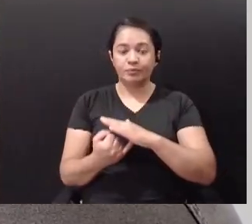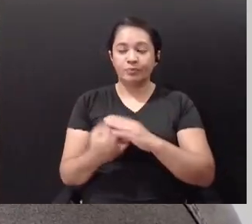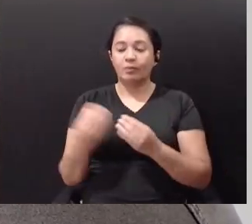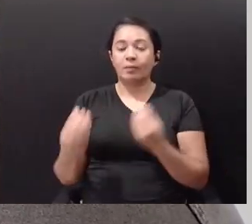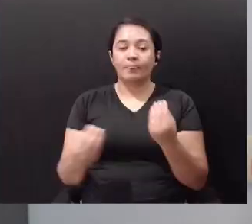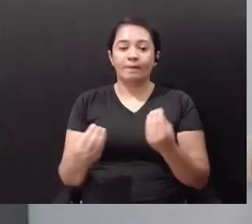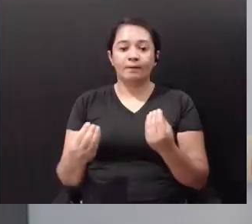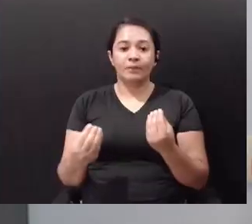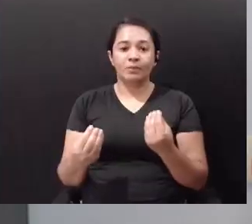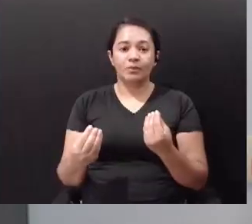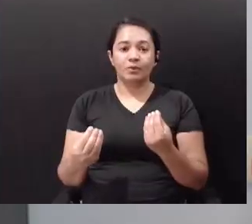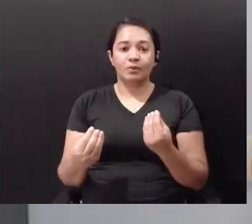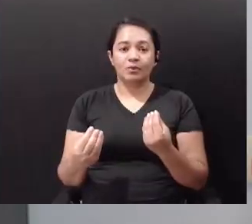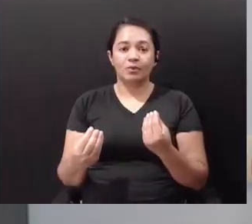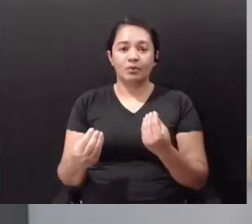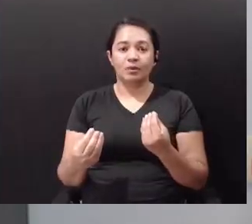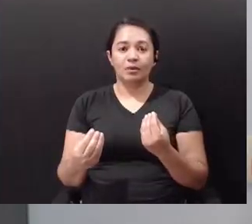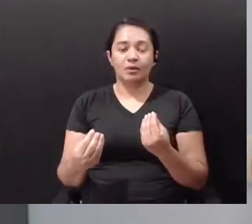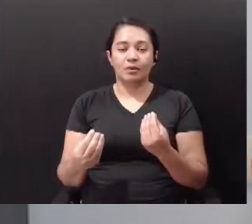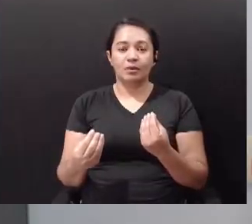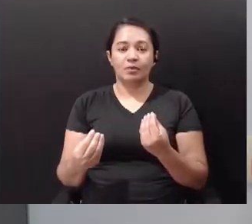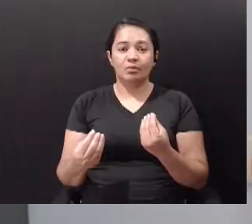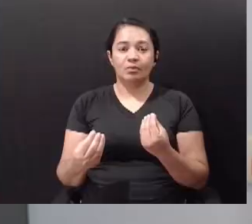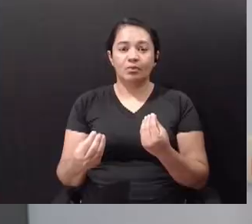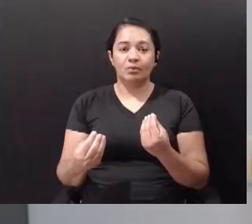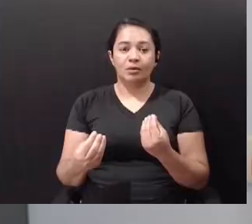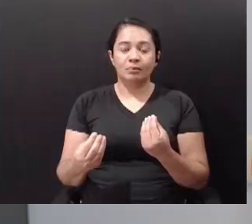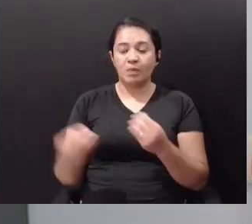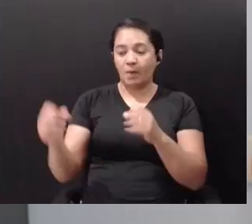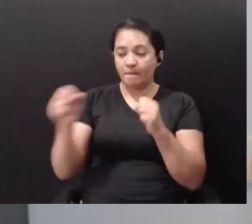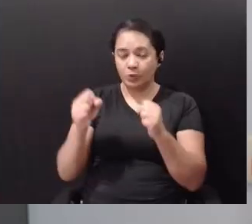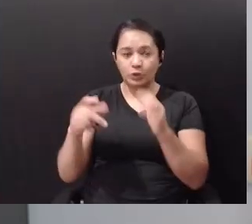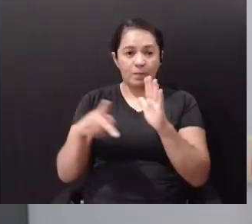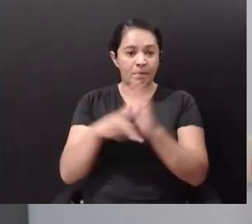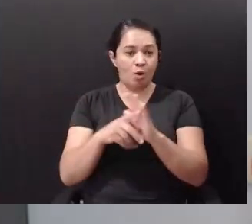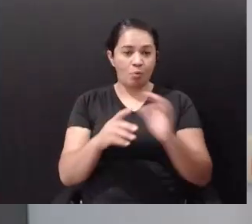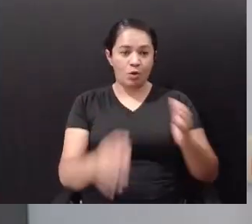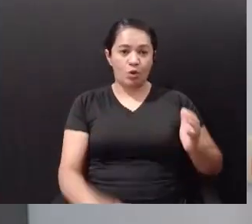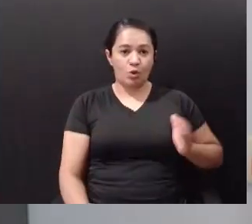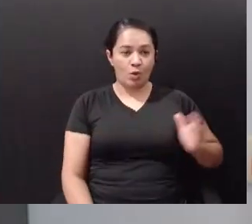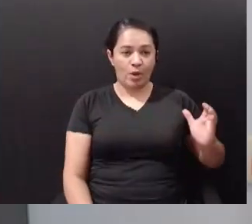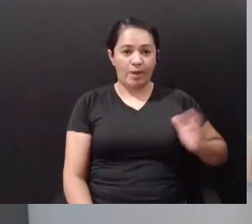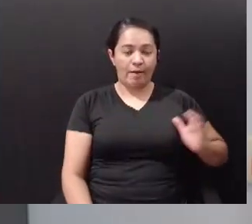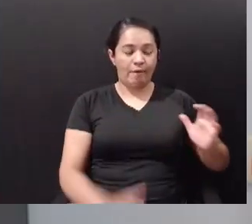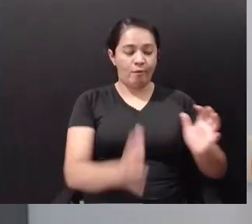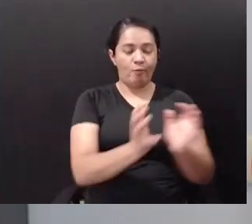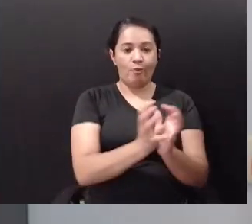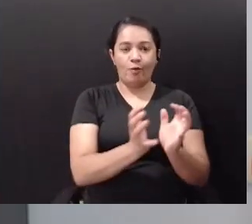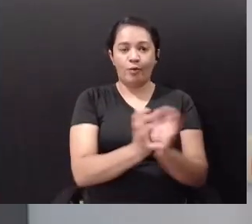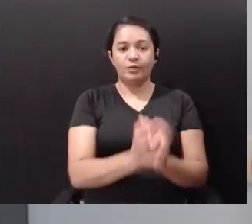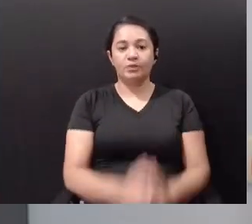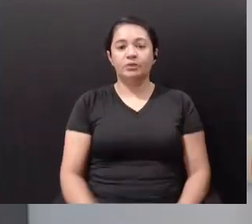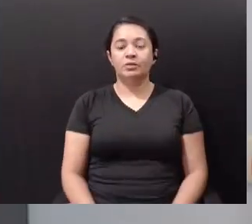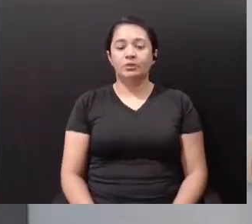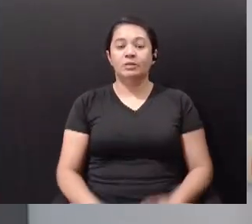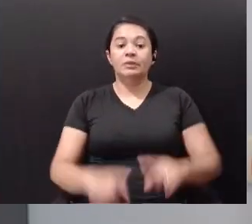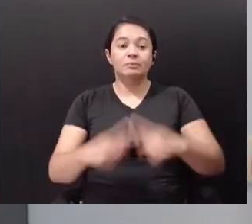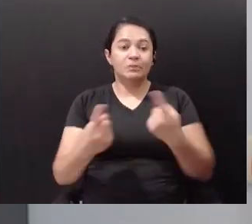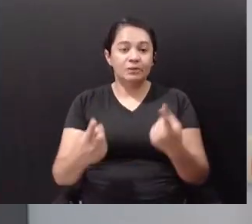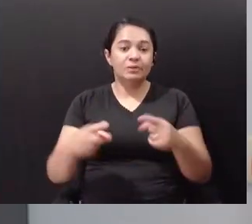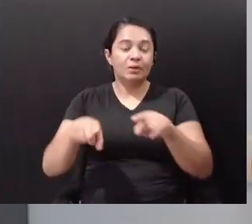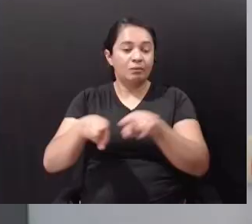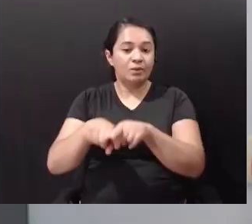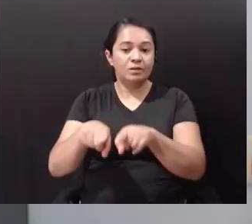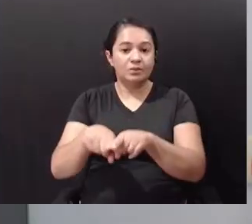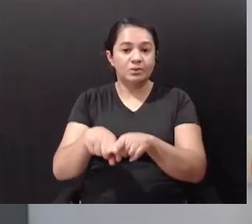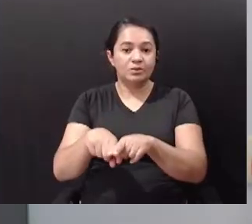o poder da elite, né, da própria elite nacional, quanto para